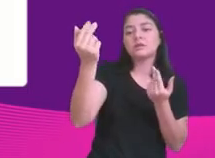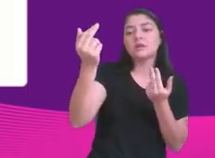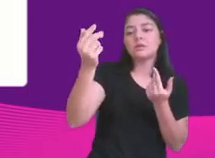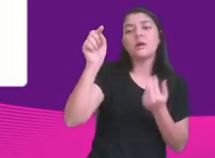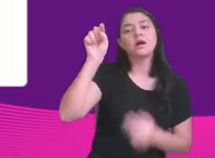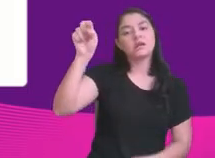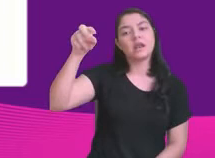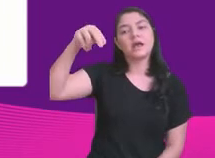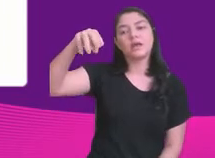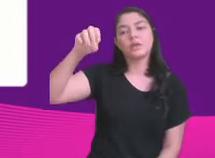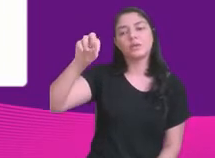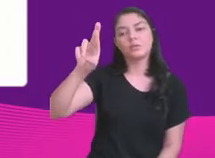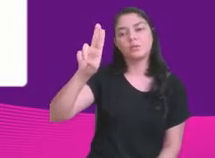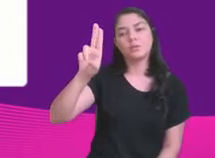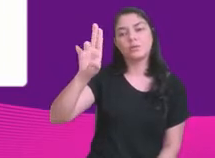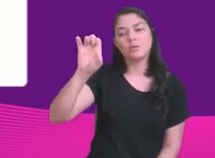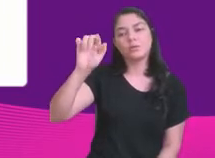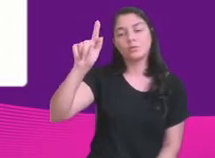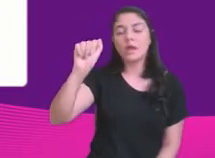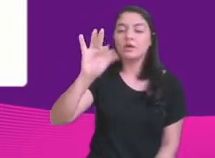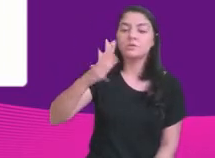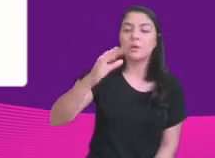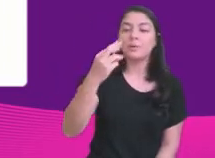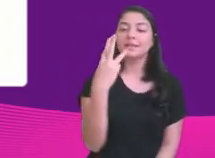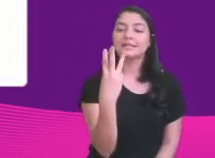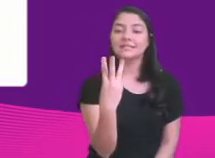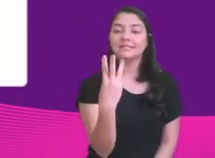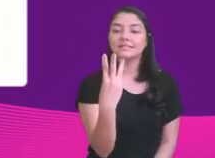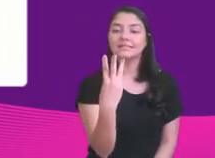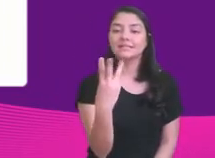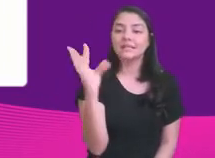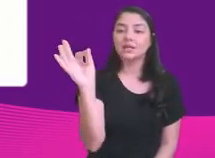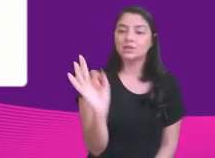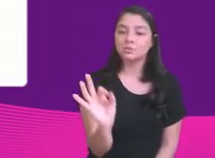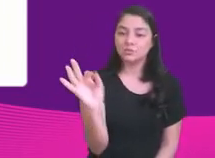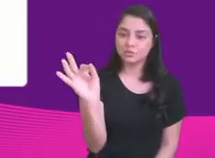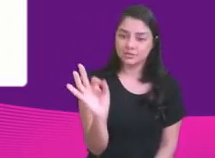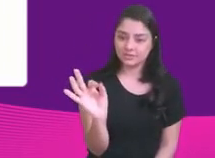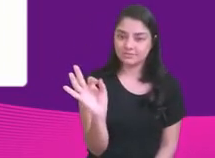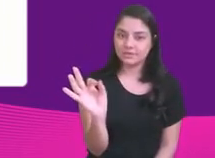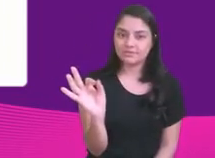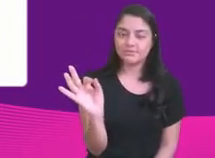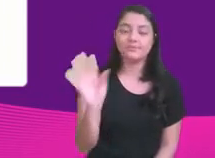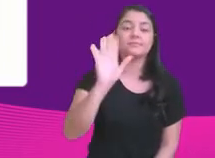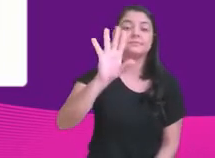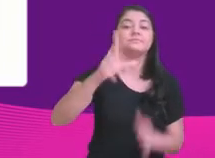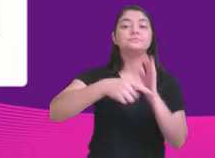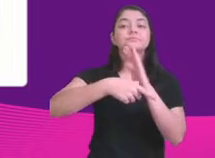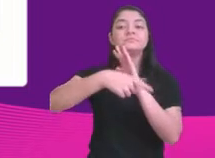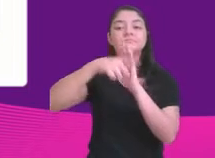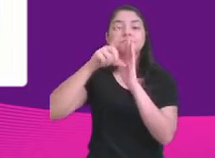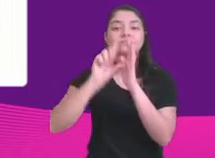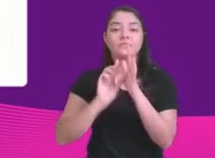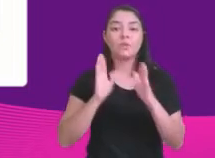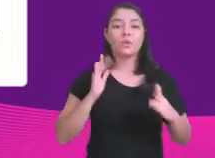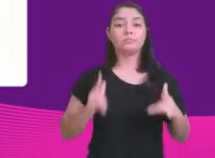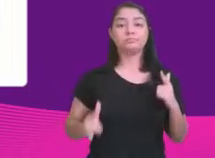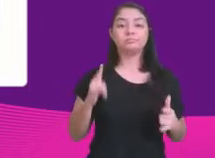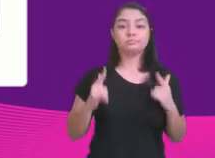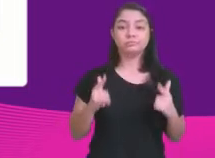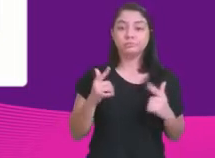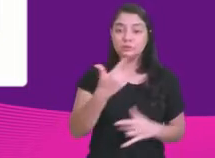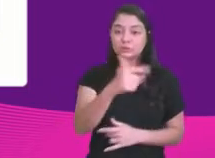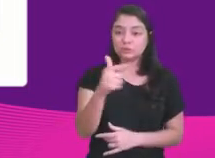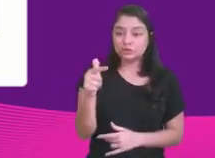de 3%. Bom, isso era quando a gente não tinha ferramenta robótica. No Brasil, o robô